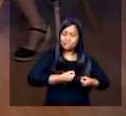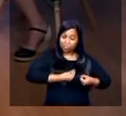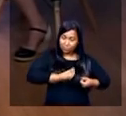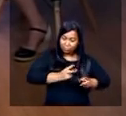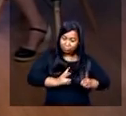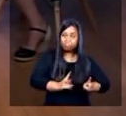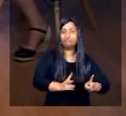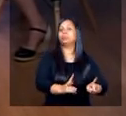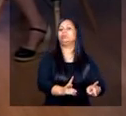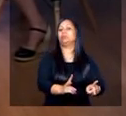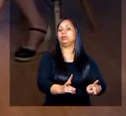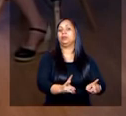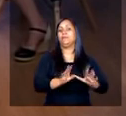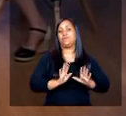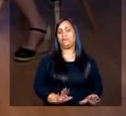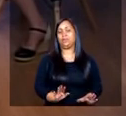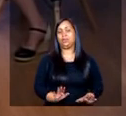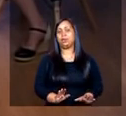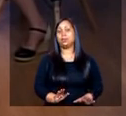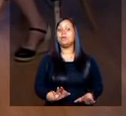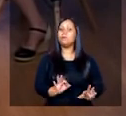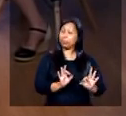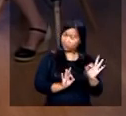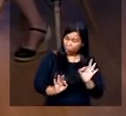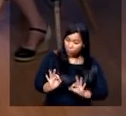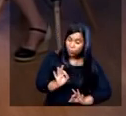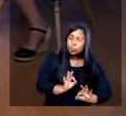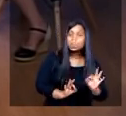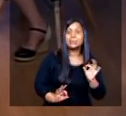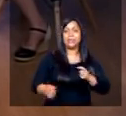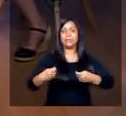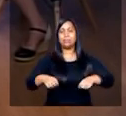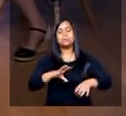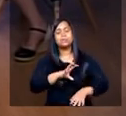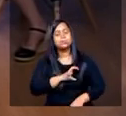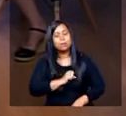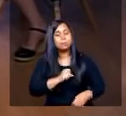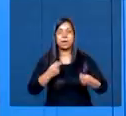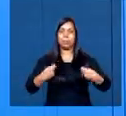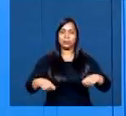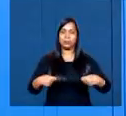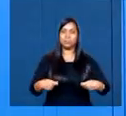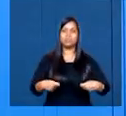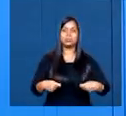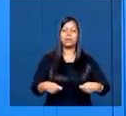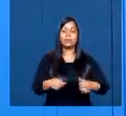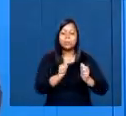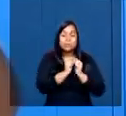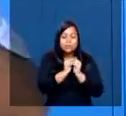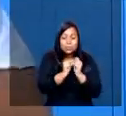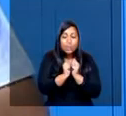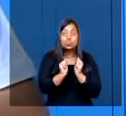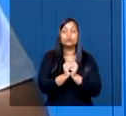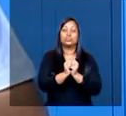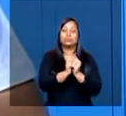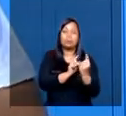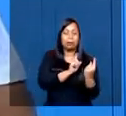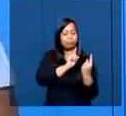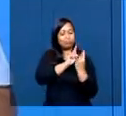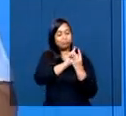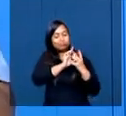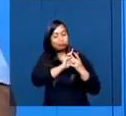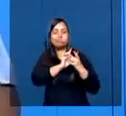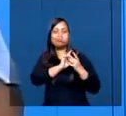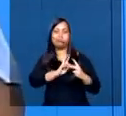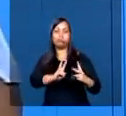sempre. Para sempre. E você tem que organizar, e você tem que amar, e você tem que estar com ele, para ele poder estar com você.